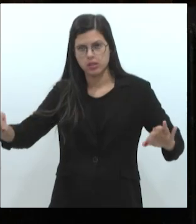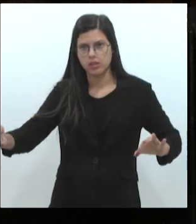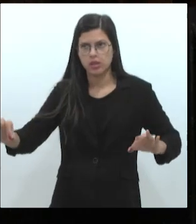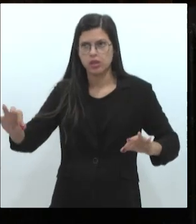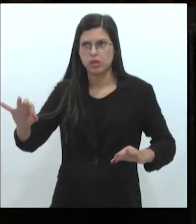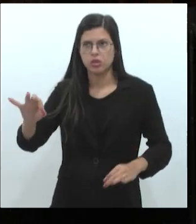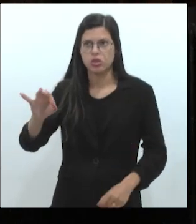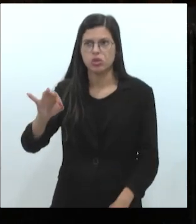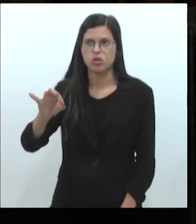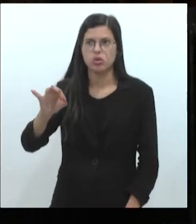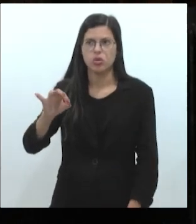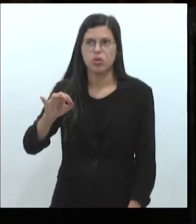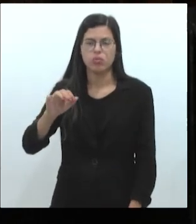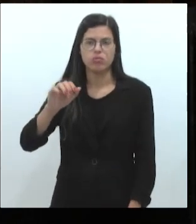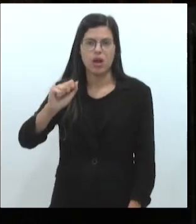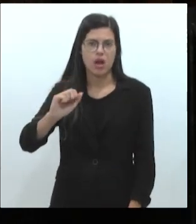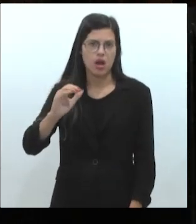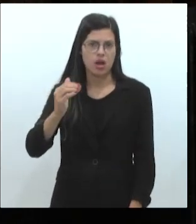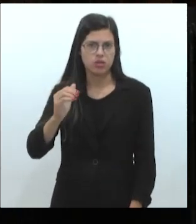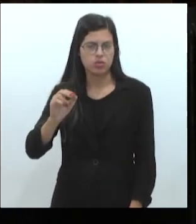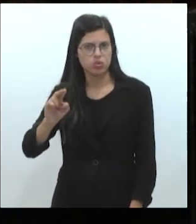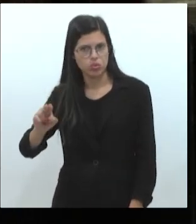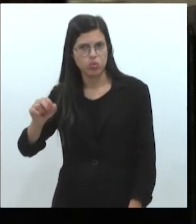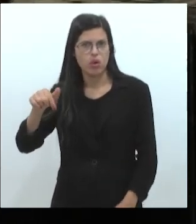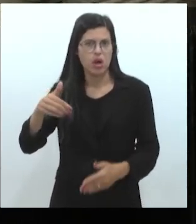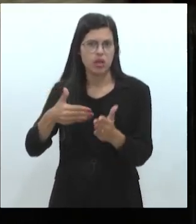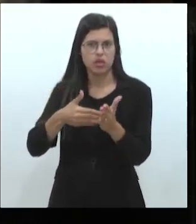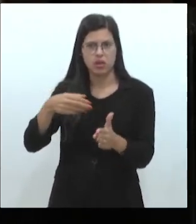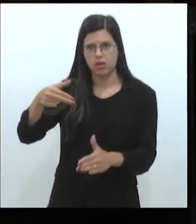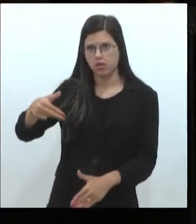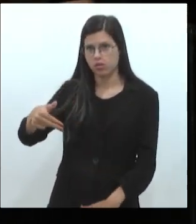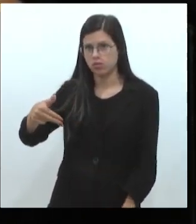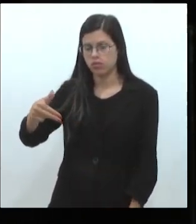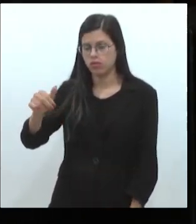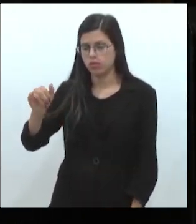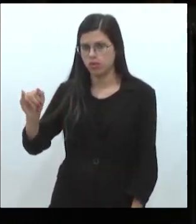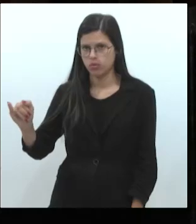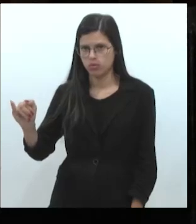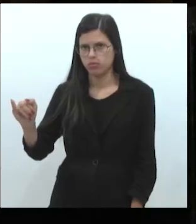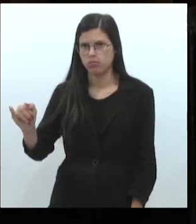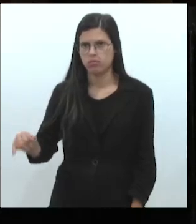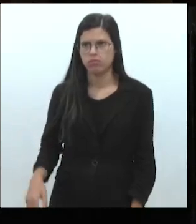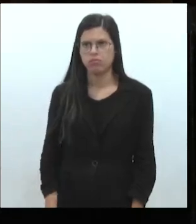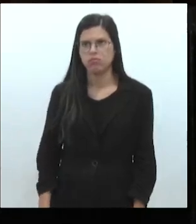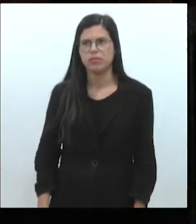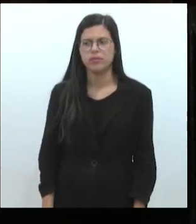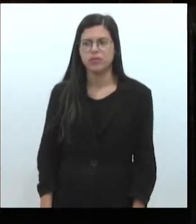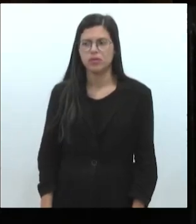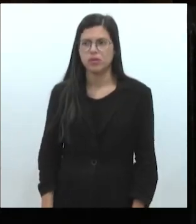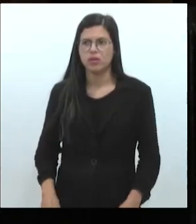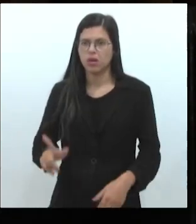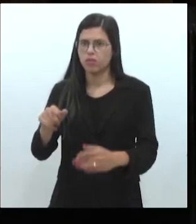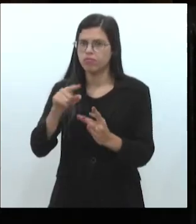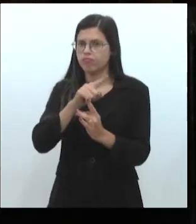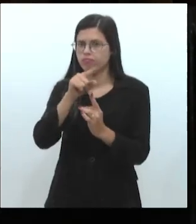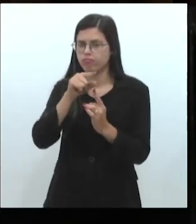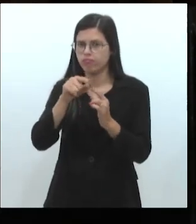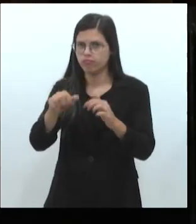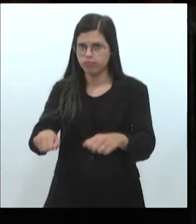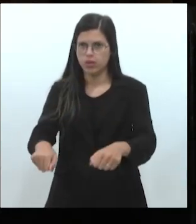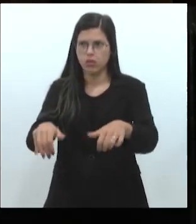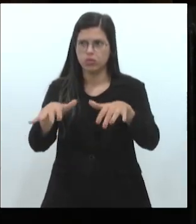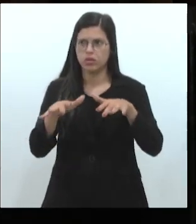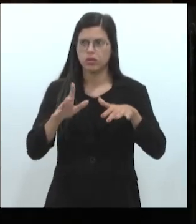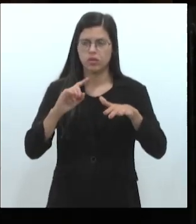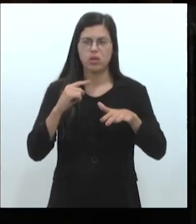Açu-Nova Iguaçu. Esse era o objeto da audiência pública. E nós estivemos